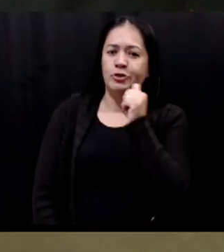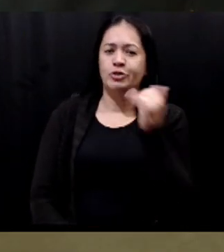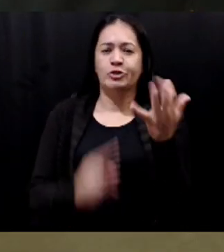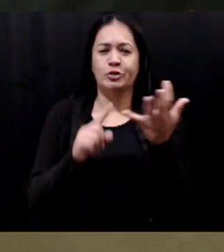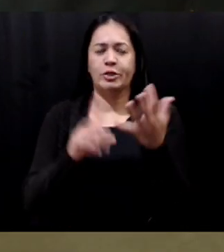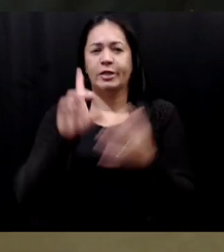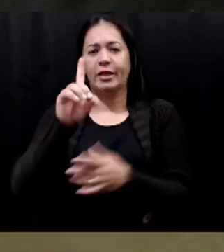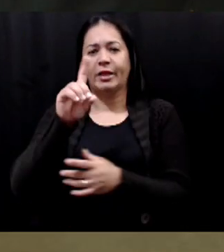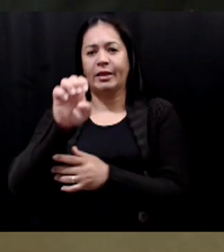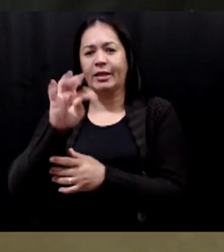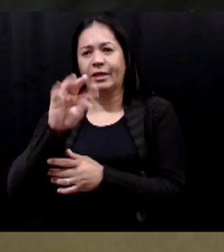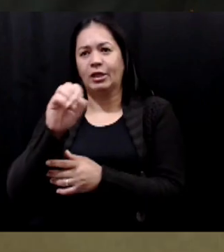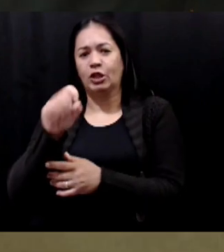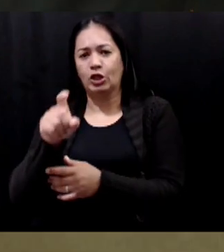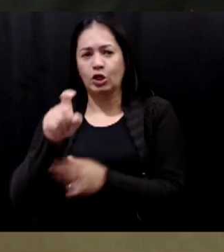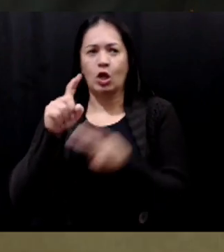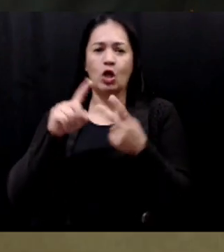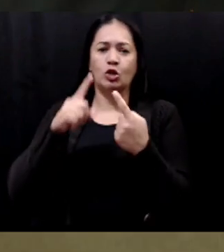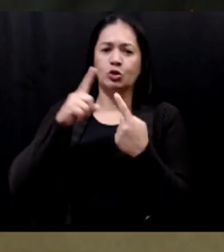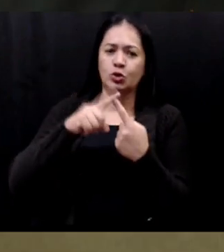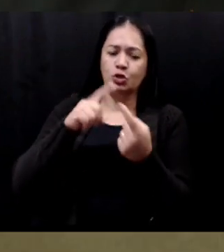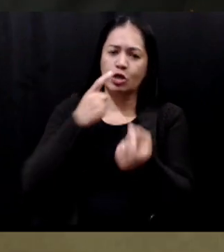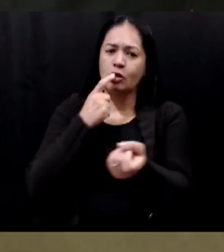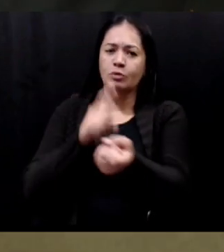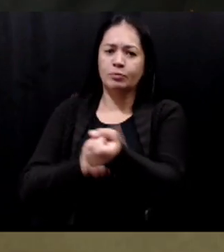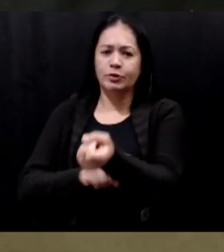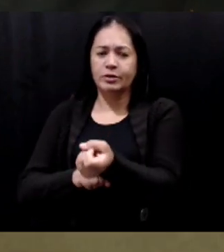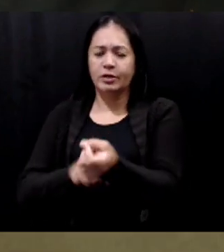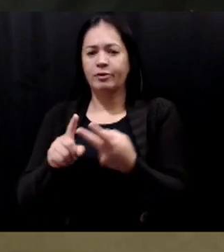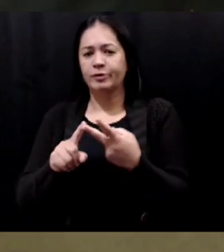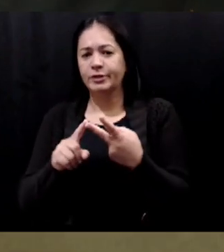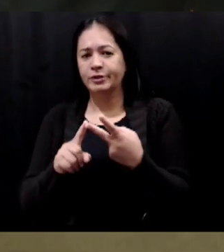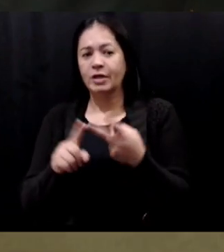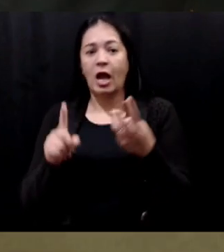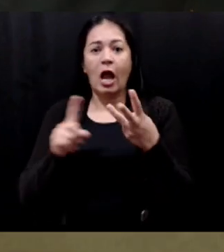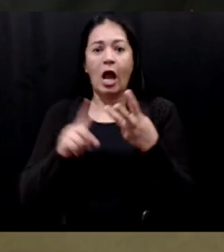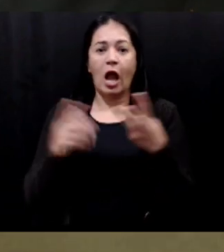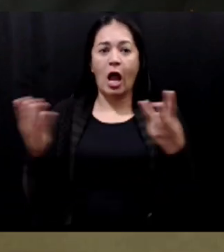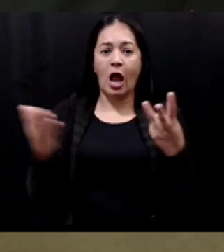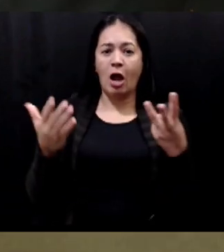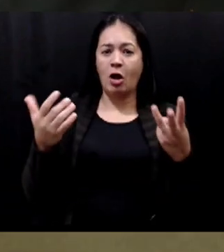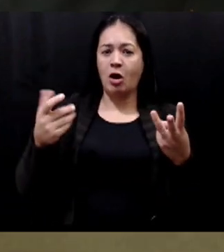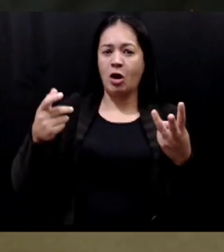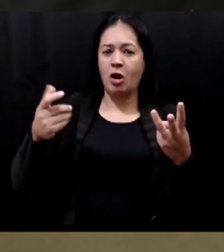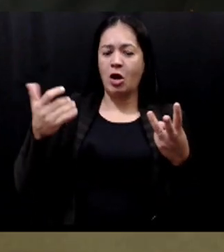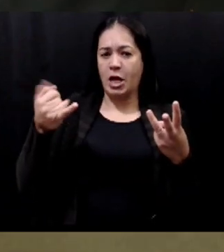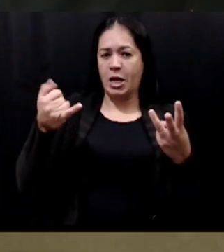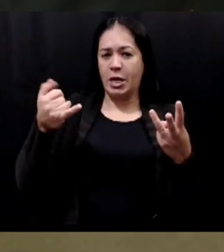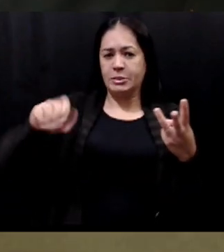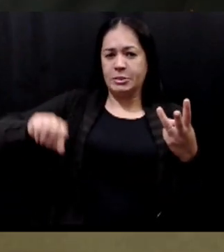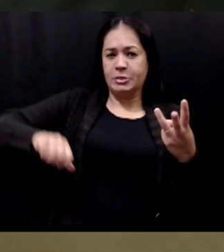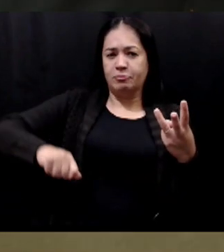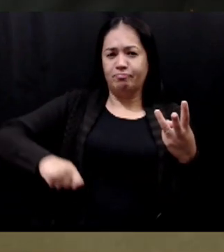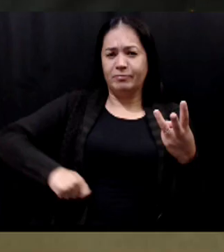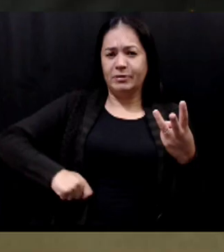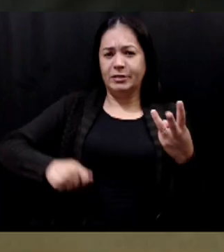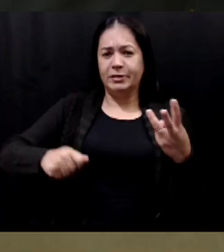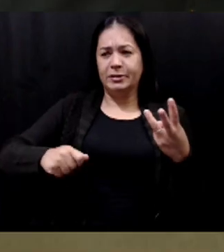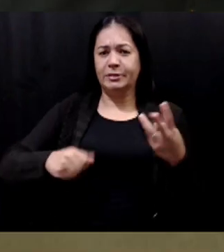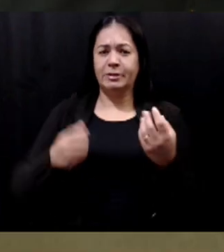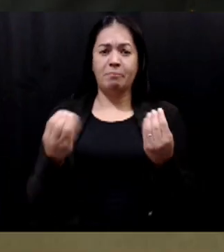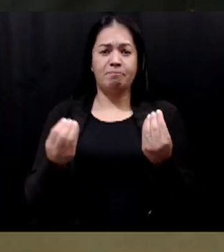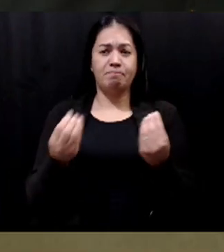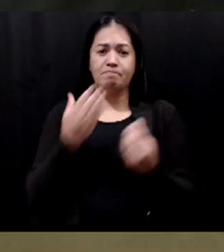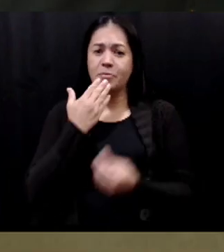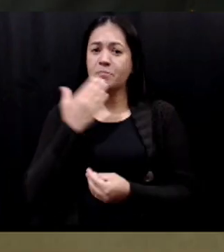tipo sanguíneo. Agora nós temos também essas canetas que prometem milagres. Paula, essas dietas,